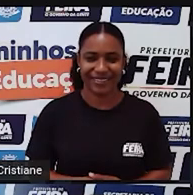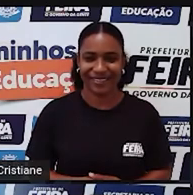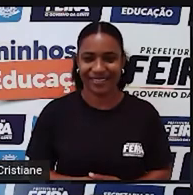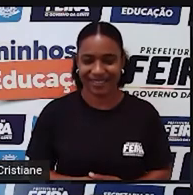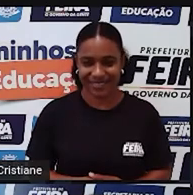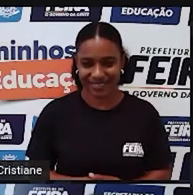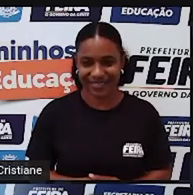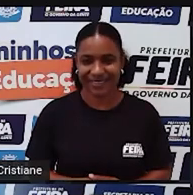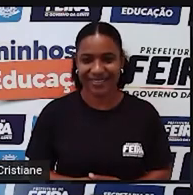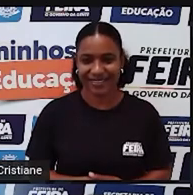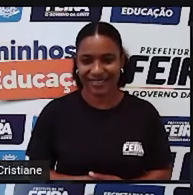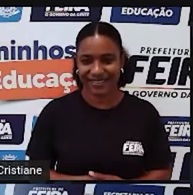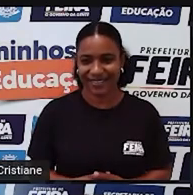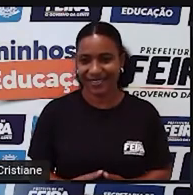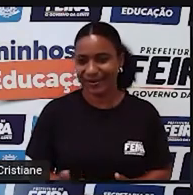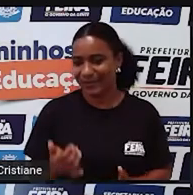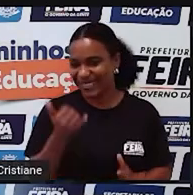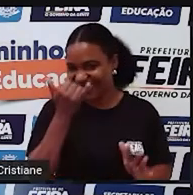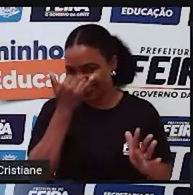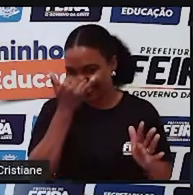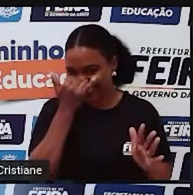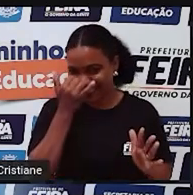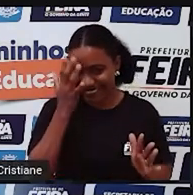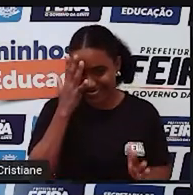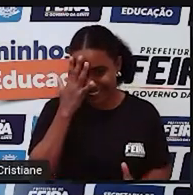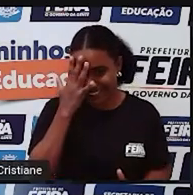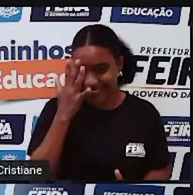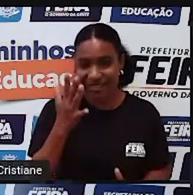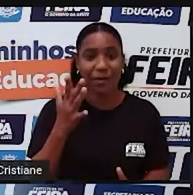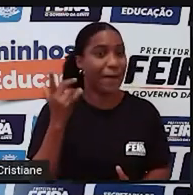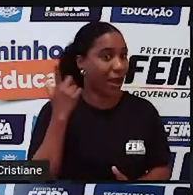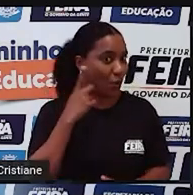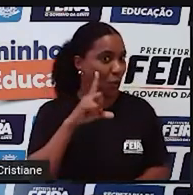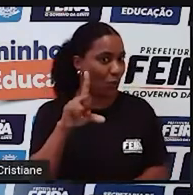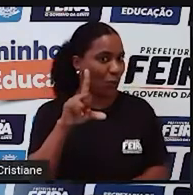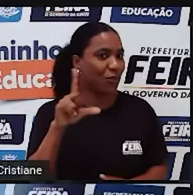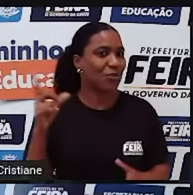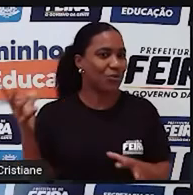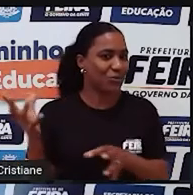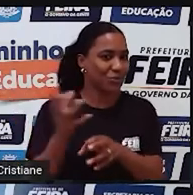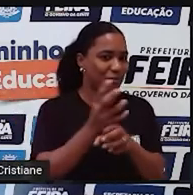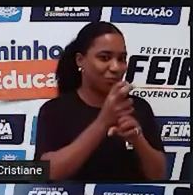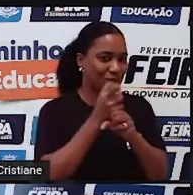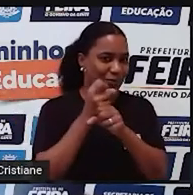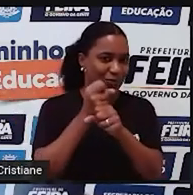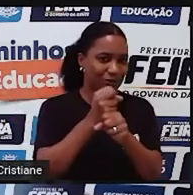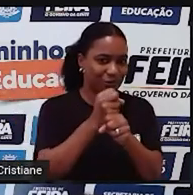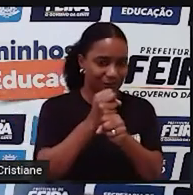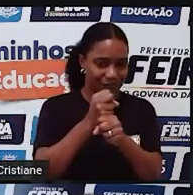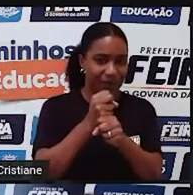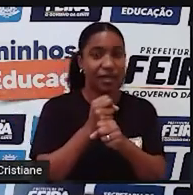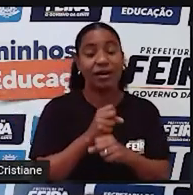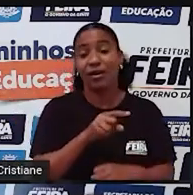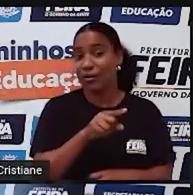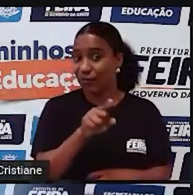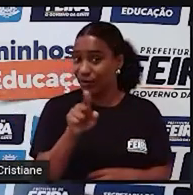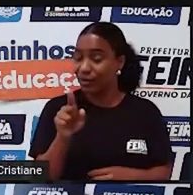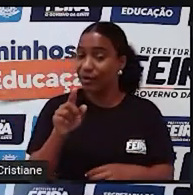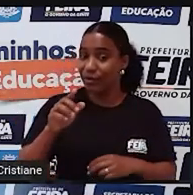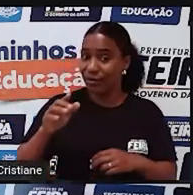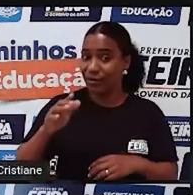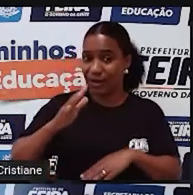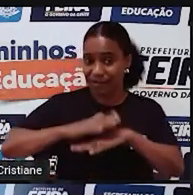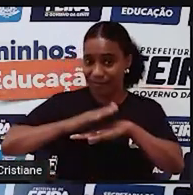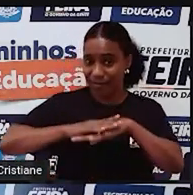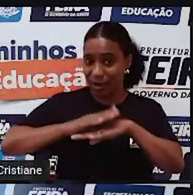you? Good afternoon. Ih, gente, não deu. Mas, completamos o nível. Eu acho que quando vocês forem fazer sozinhos, vocês vão ser